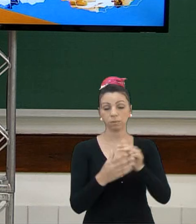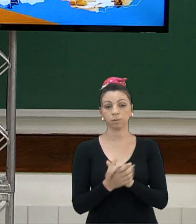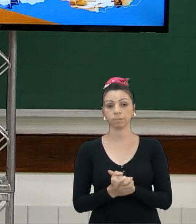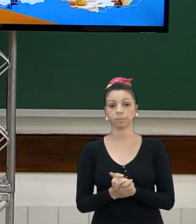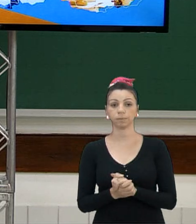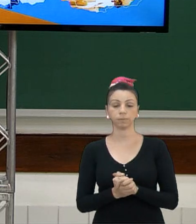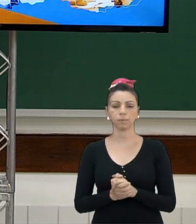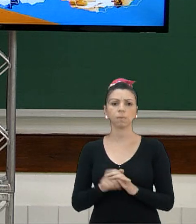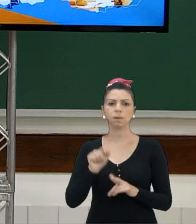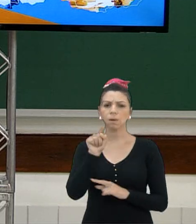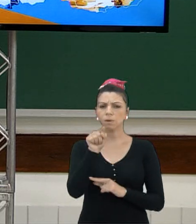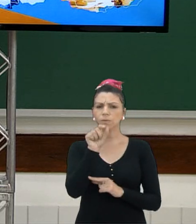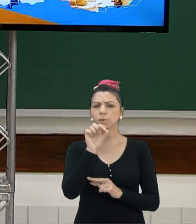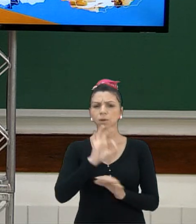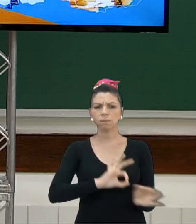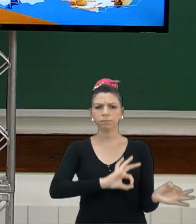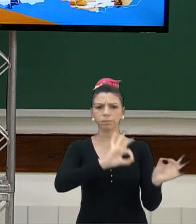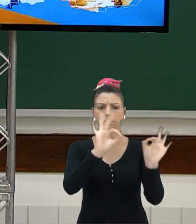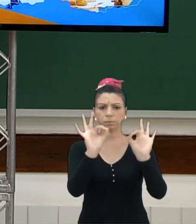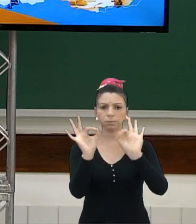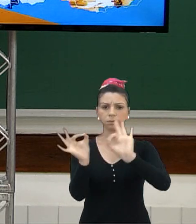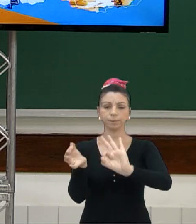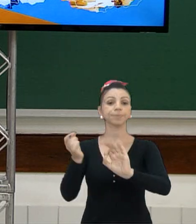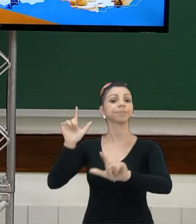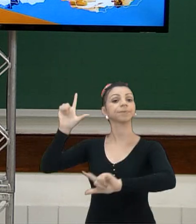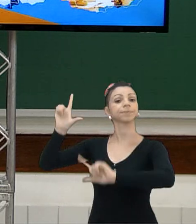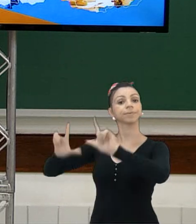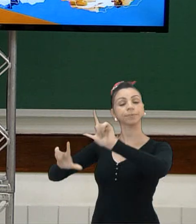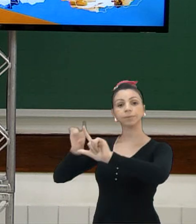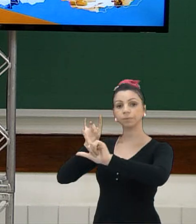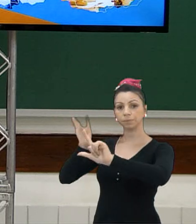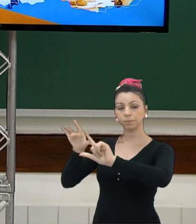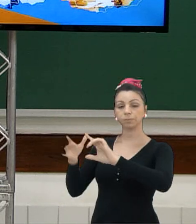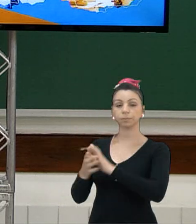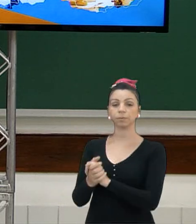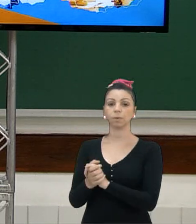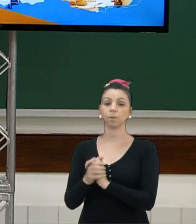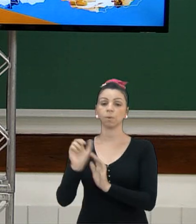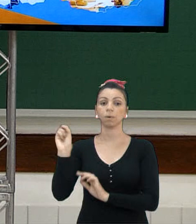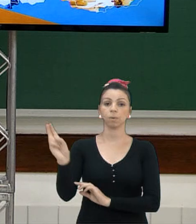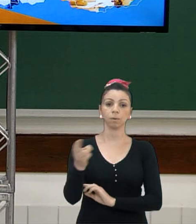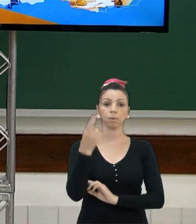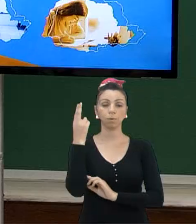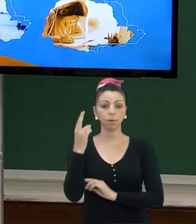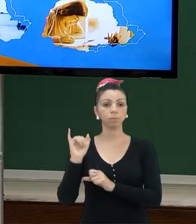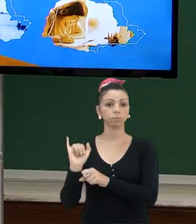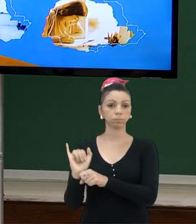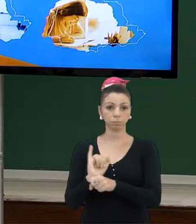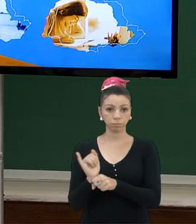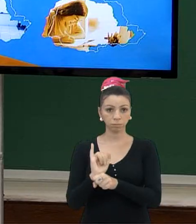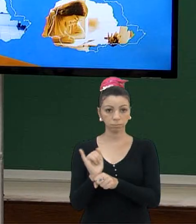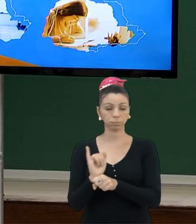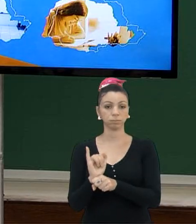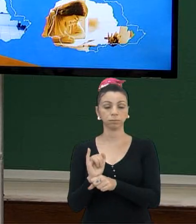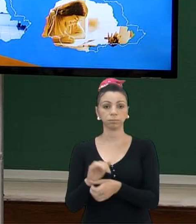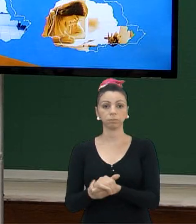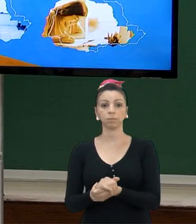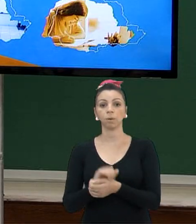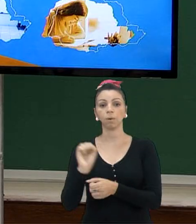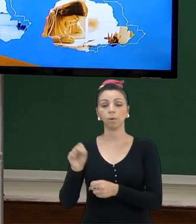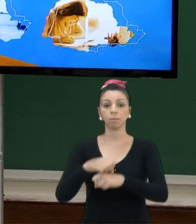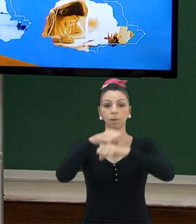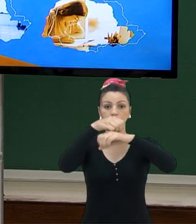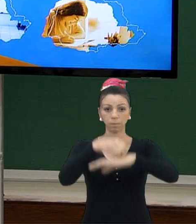aula. Se você está vendo a aula apenas pela TV ou pelo YouTube ou está vendo por